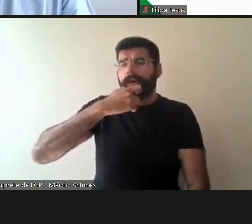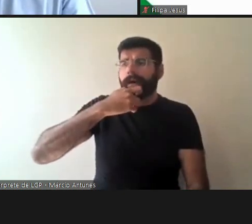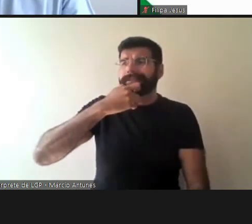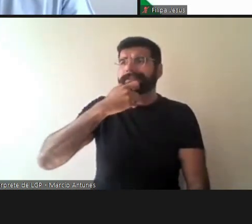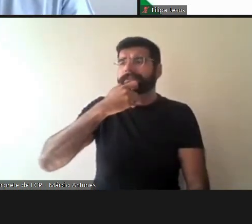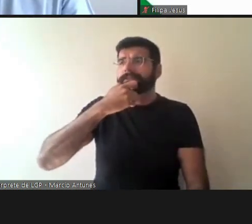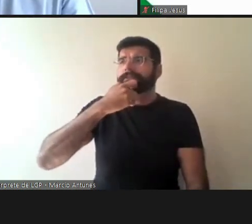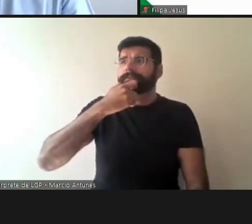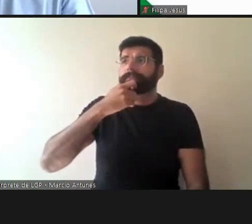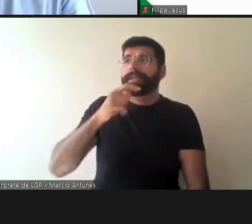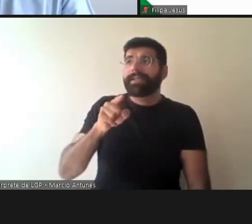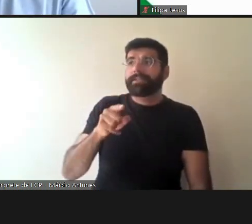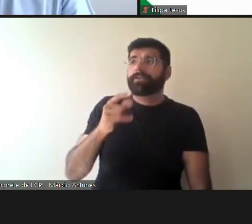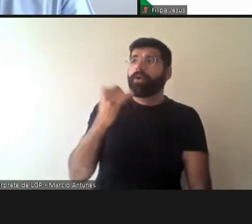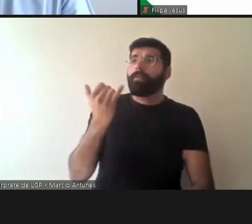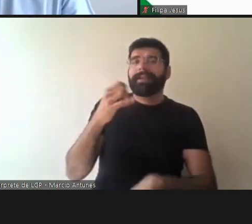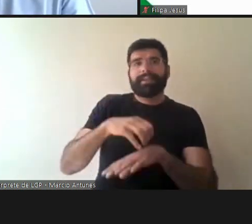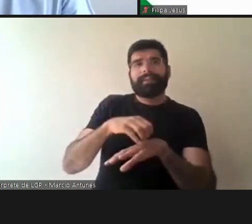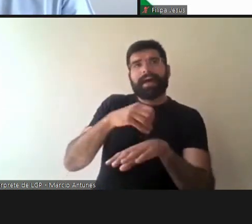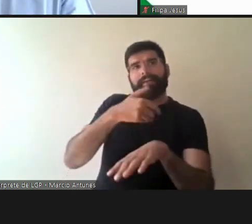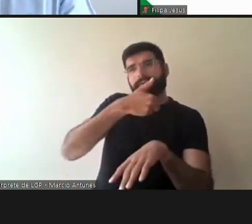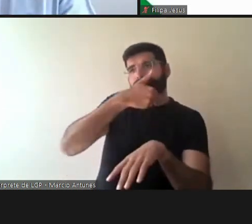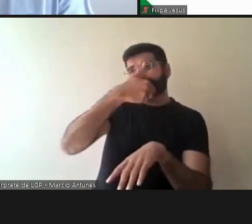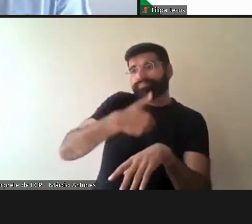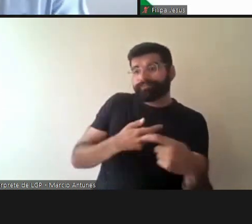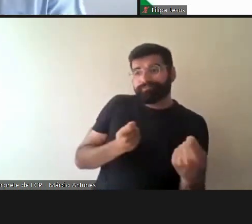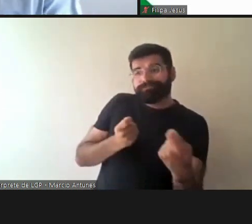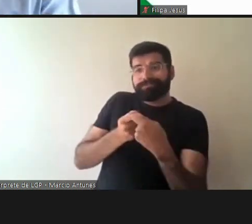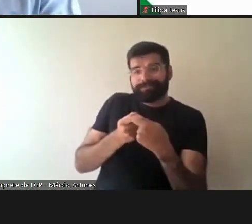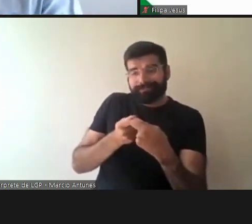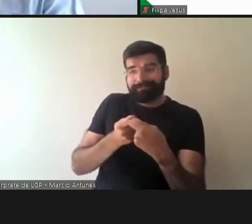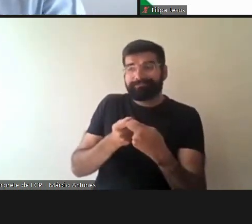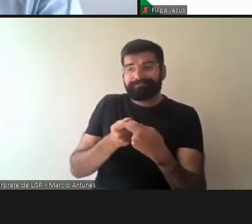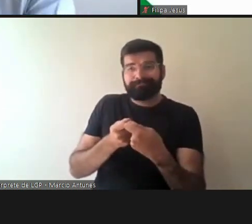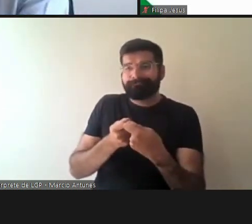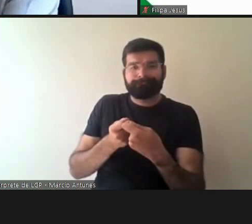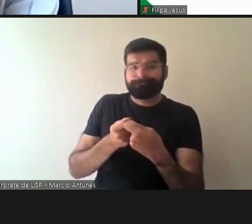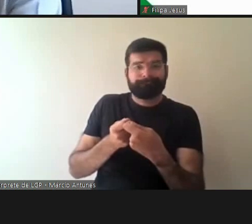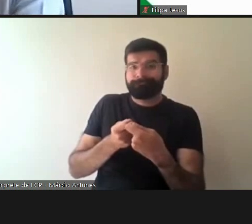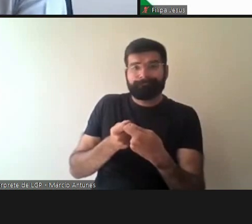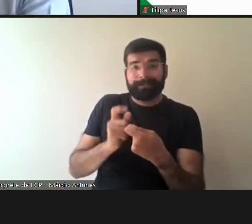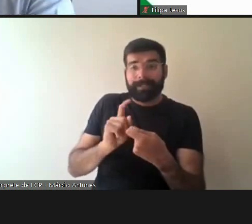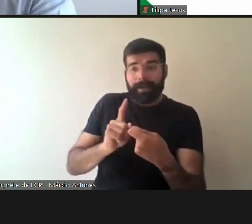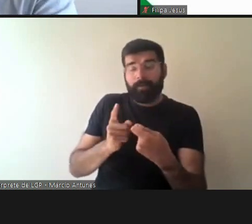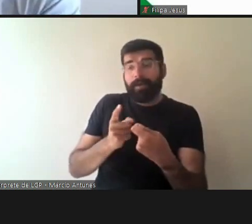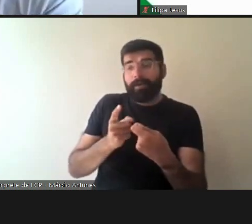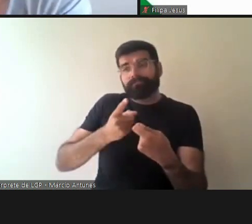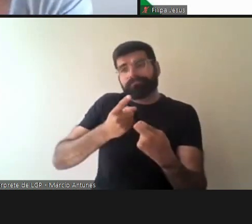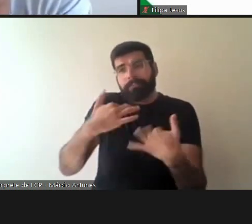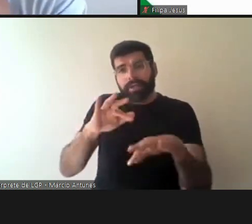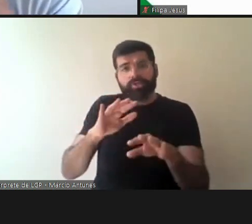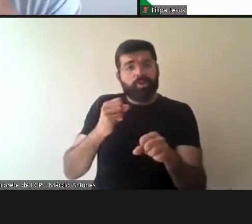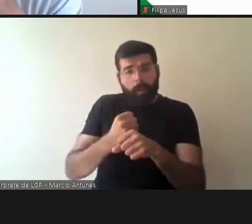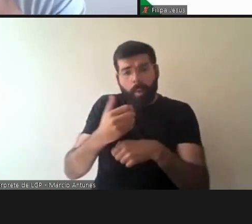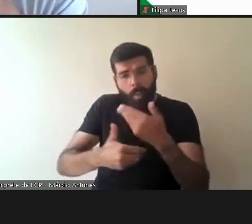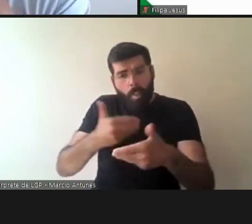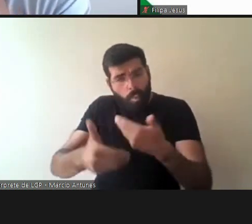entidade com vocação para esta intervenção, o está a fazer com